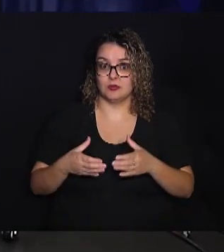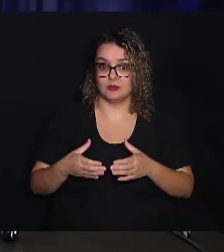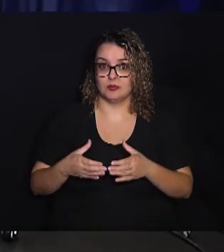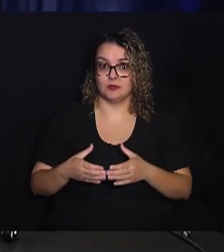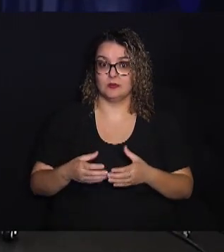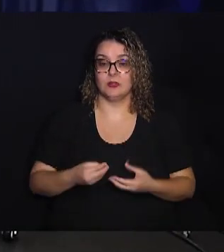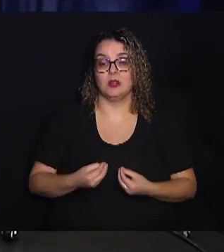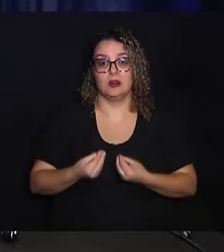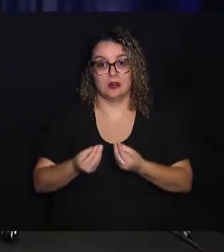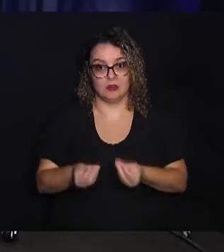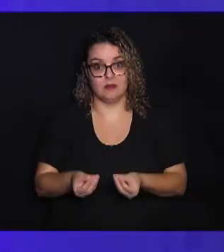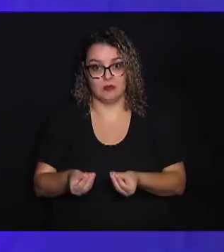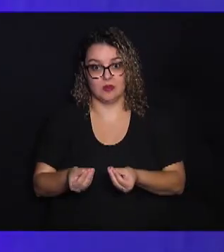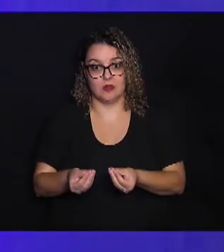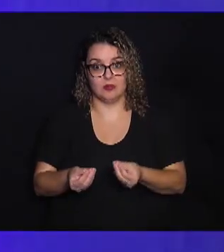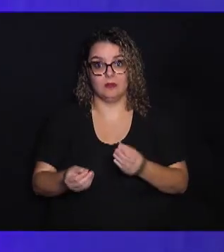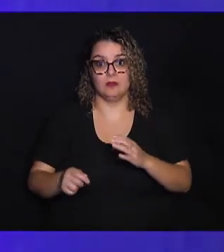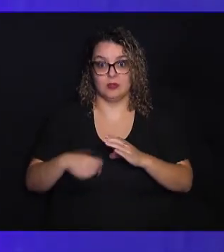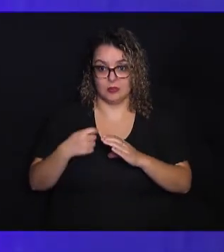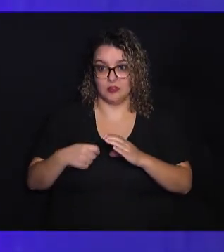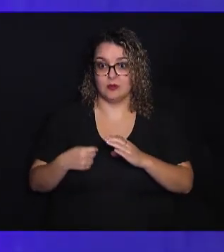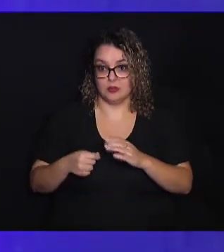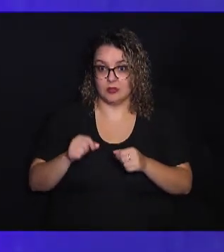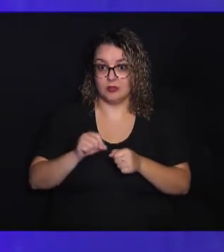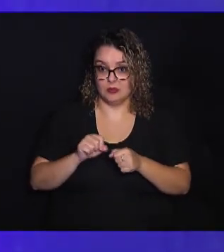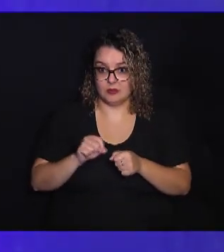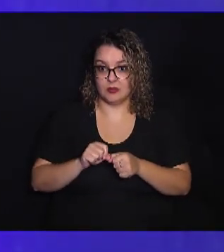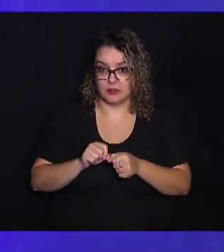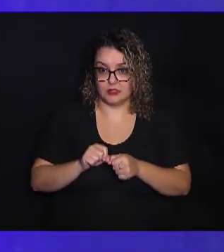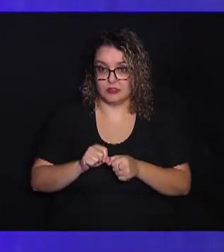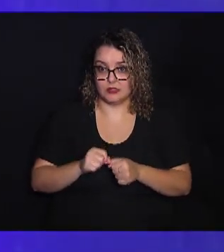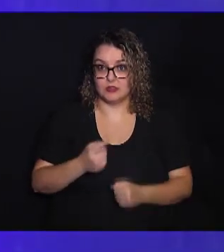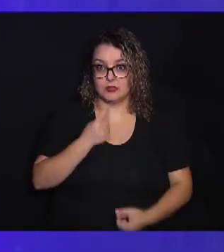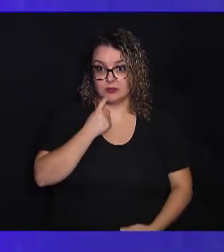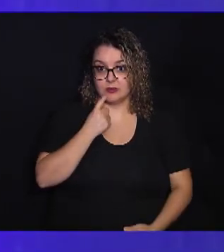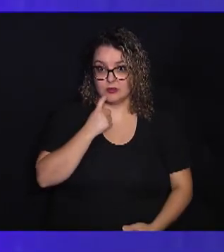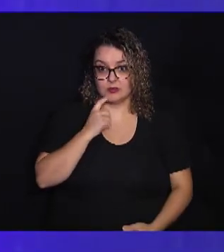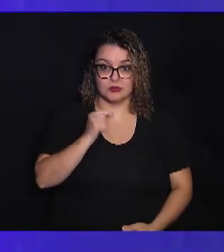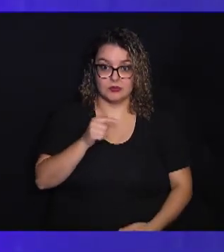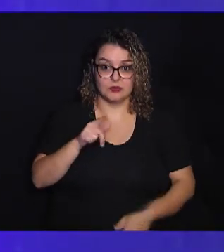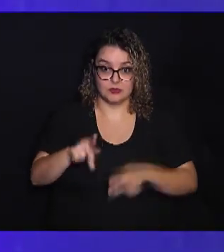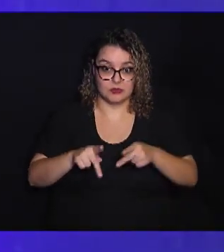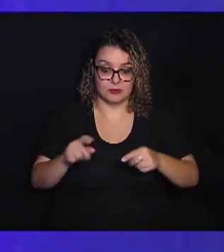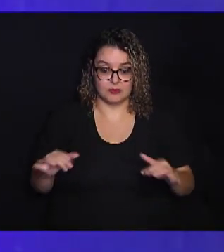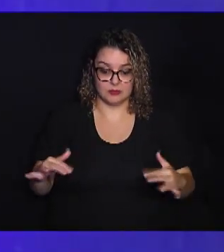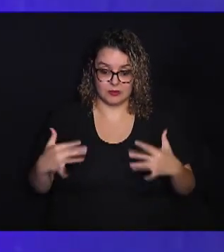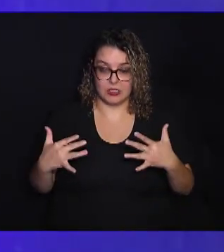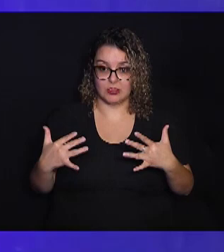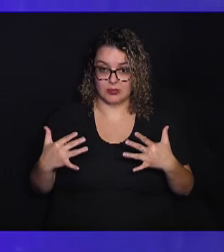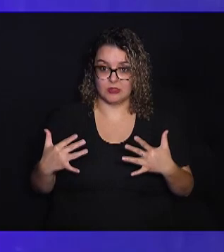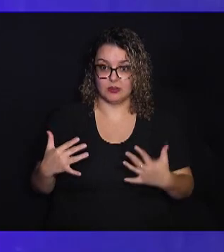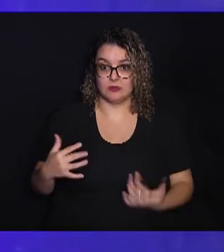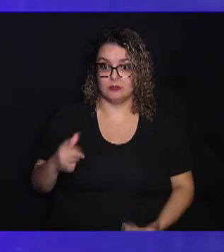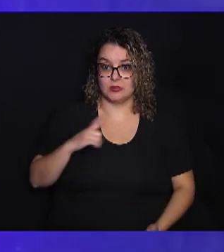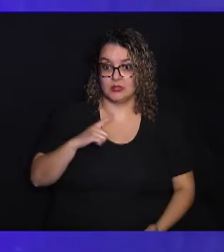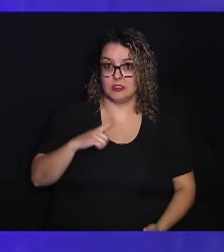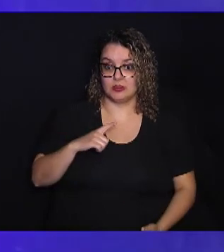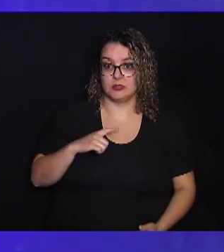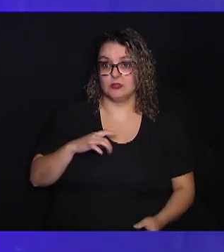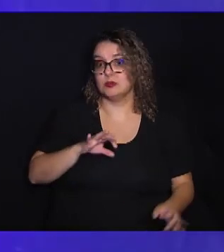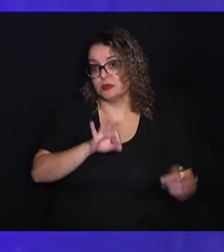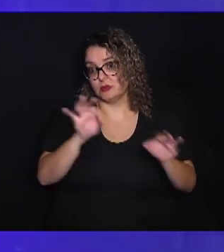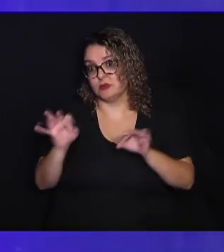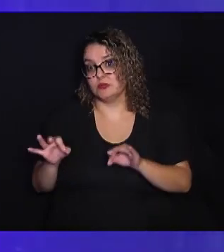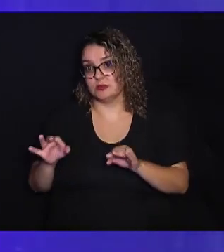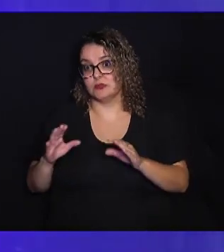vídeo de um espetáculo que eles fizeram em Campinas, mas não teve um público, né, para assistir o espetáculo na casa de